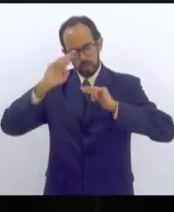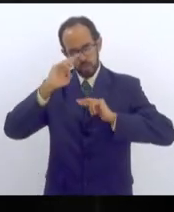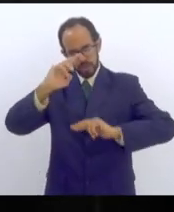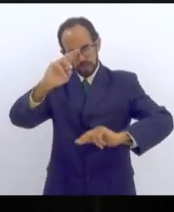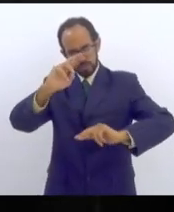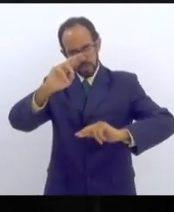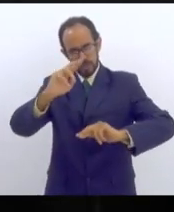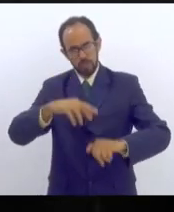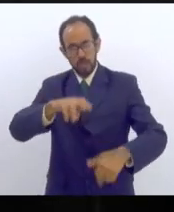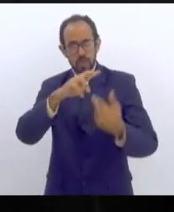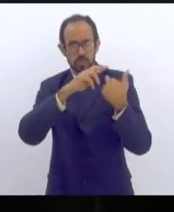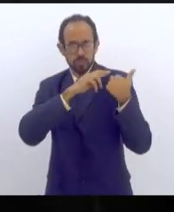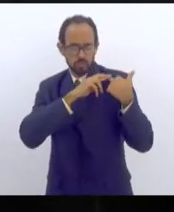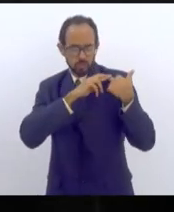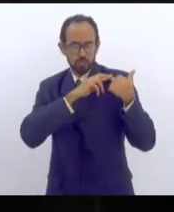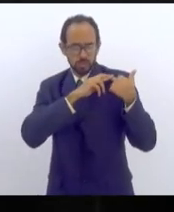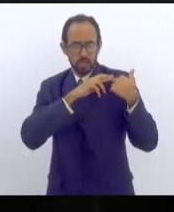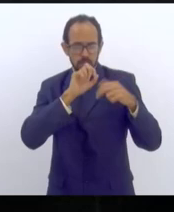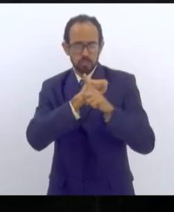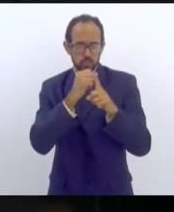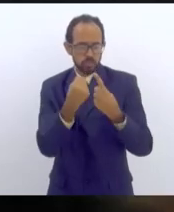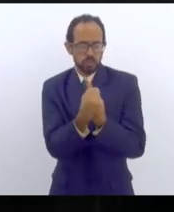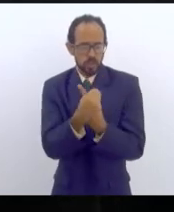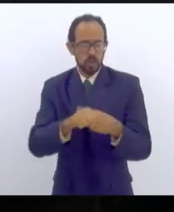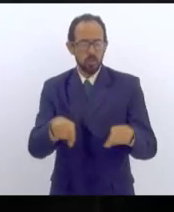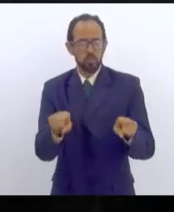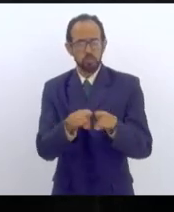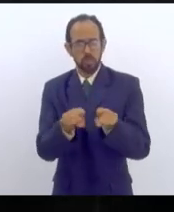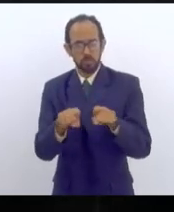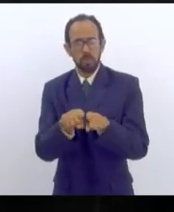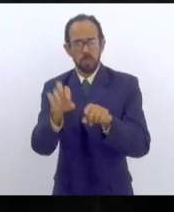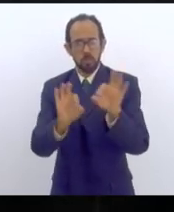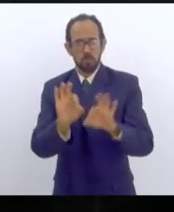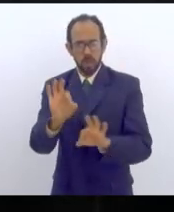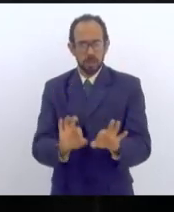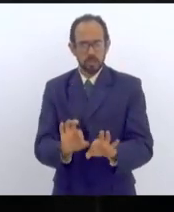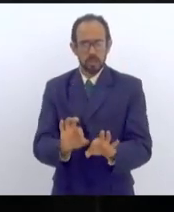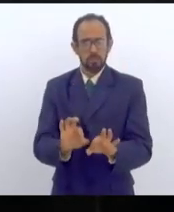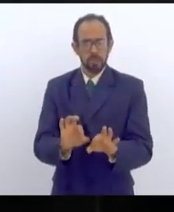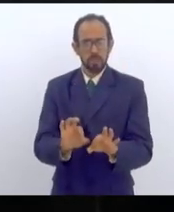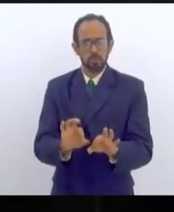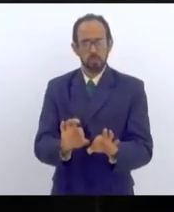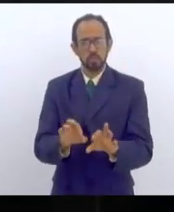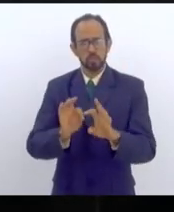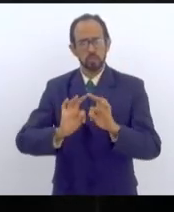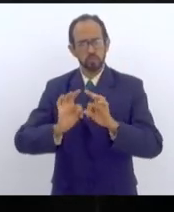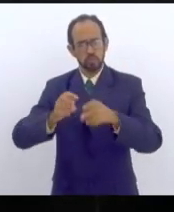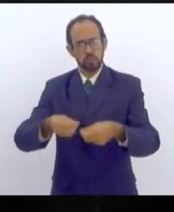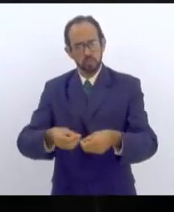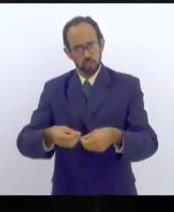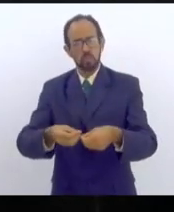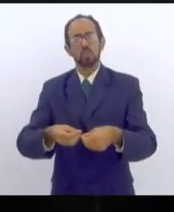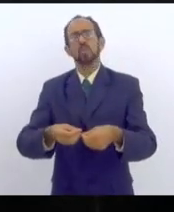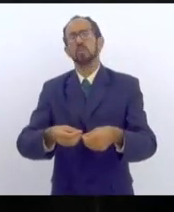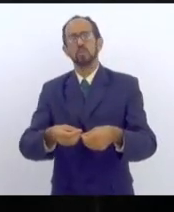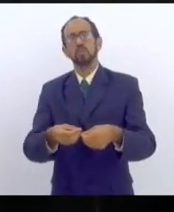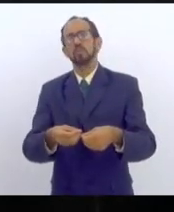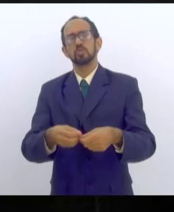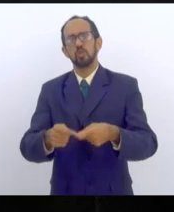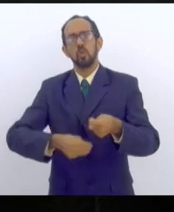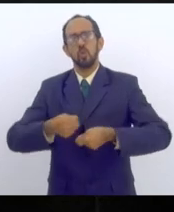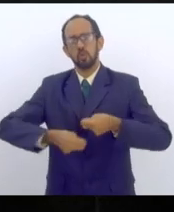a responsabilidade social, o planejamento, a organização e o